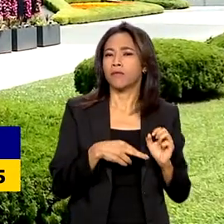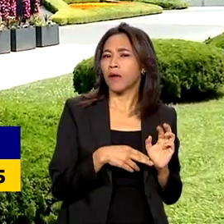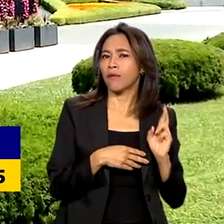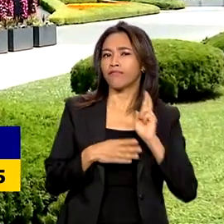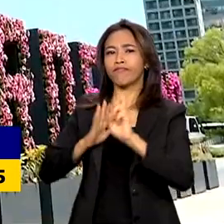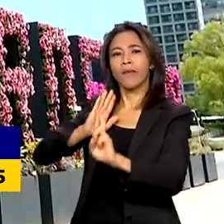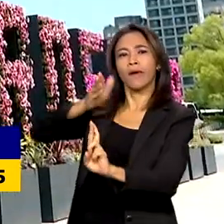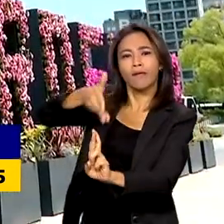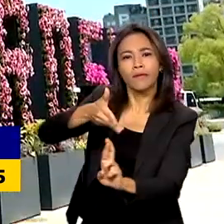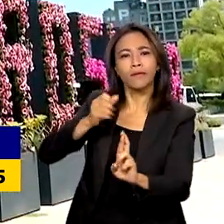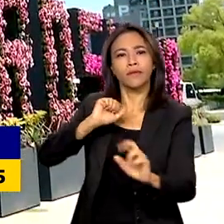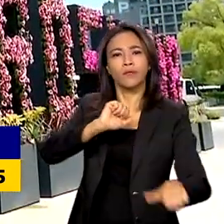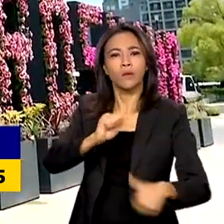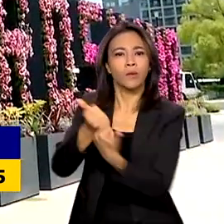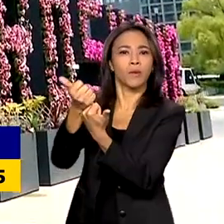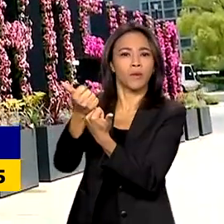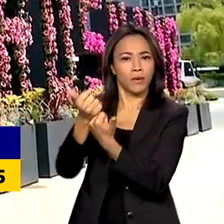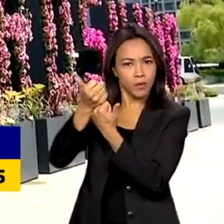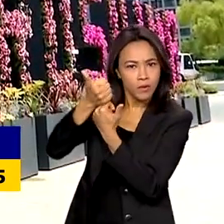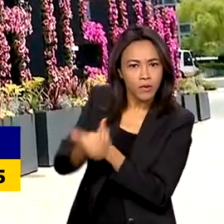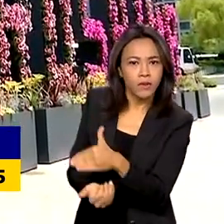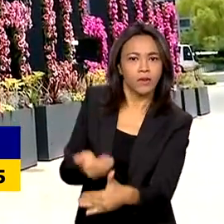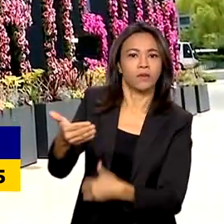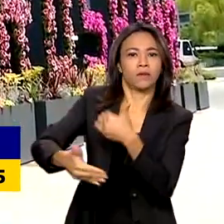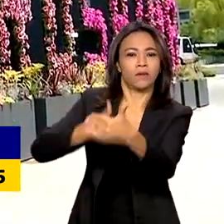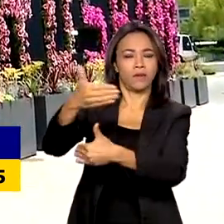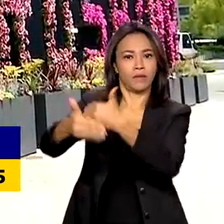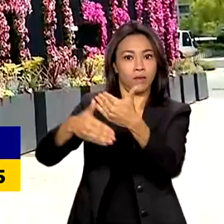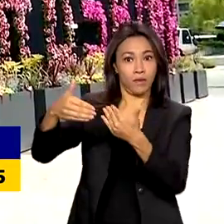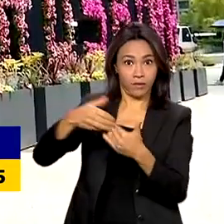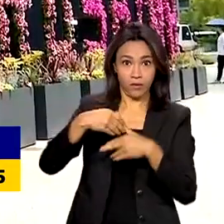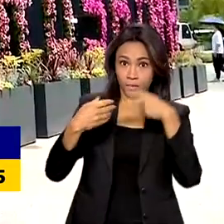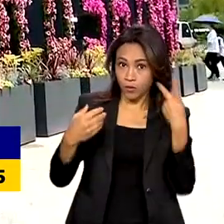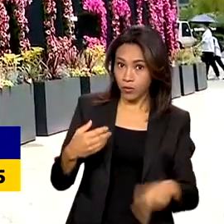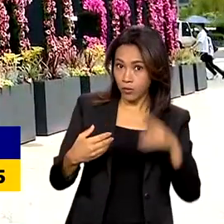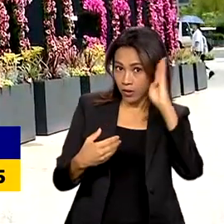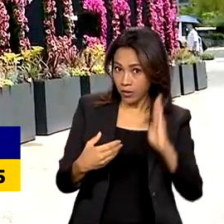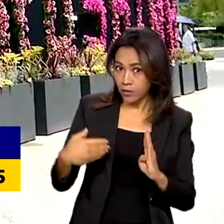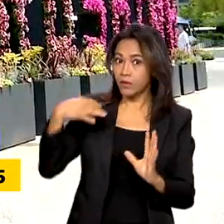contribuição do desenvolvimento nacional e internacional.